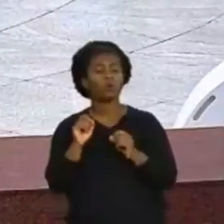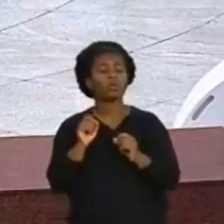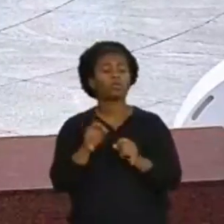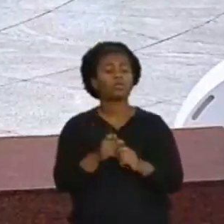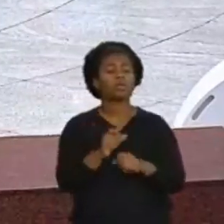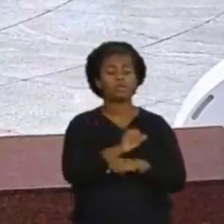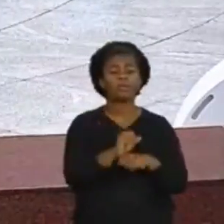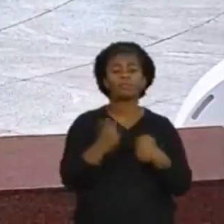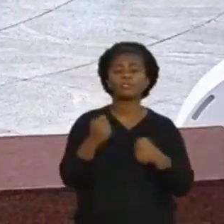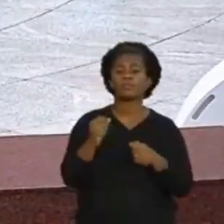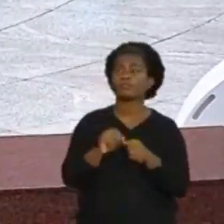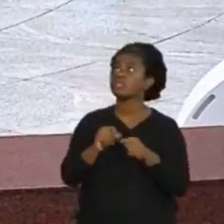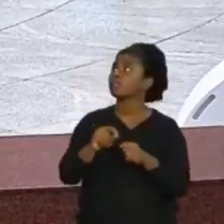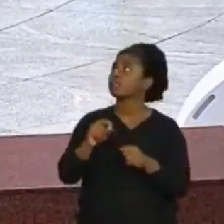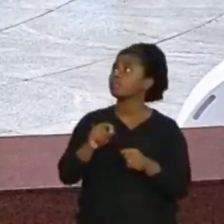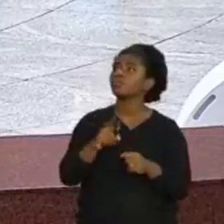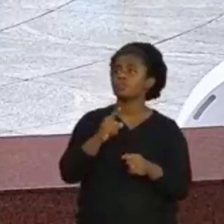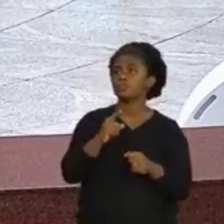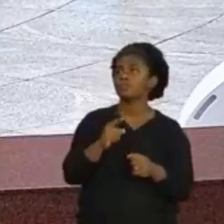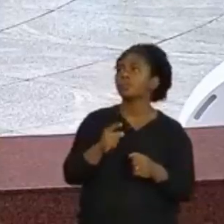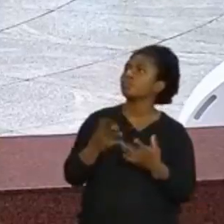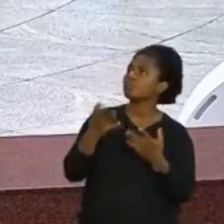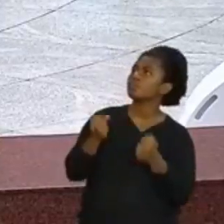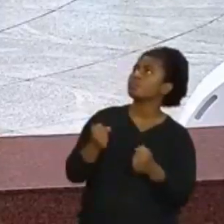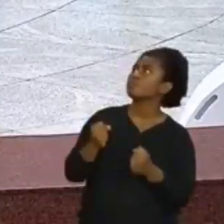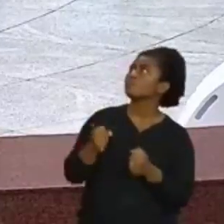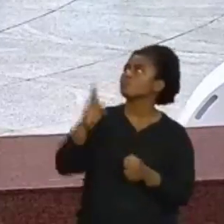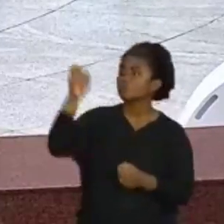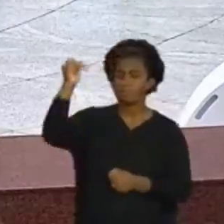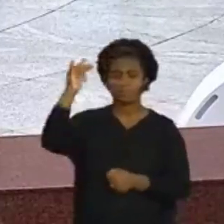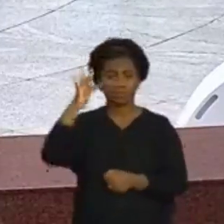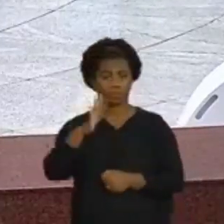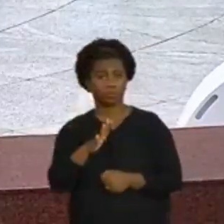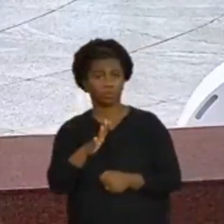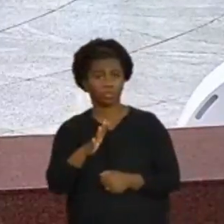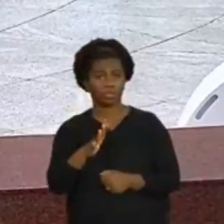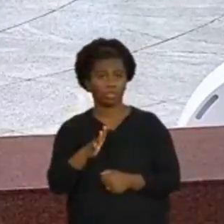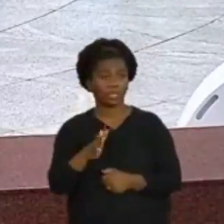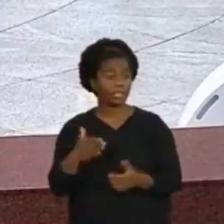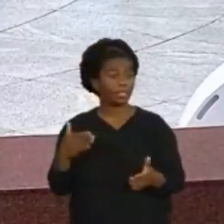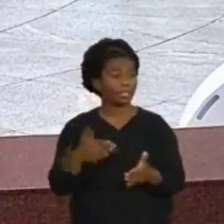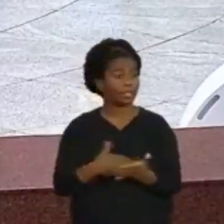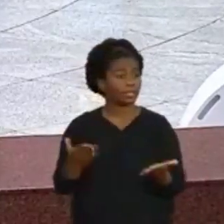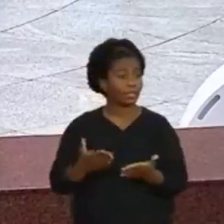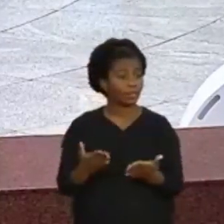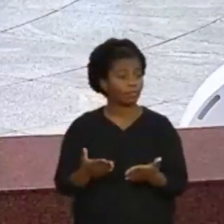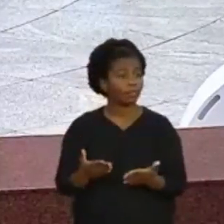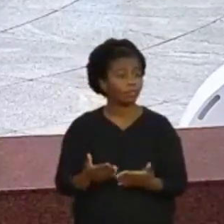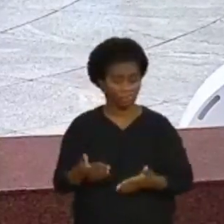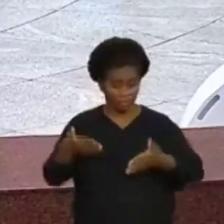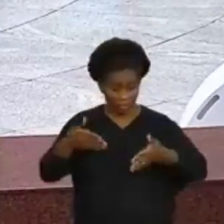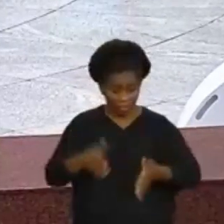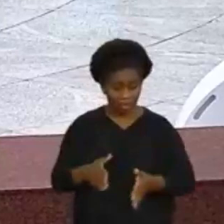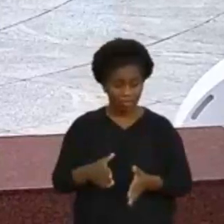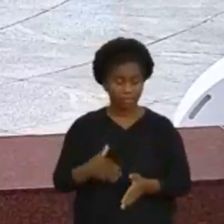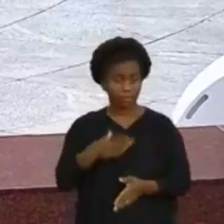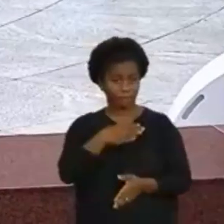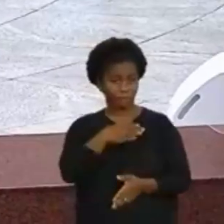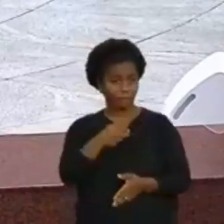dele, e Deus honrou. E até hoje não para de nascer filhos de quê? De Abraão, que queria um